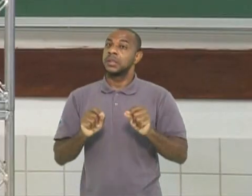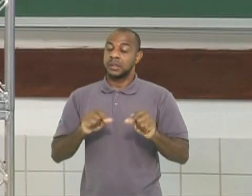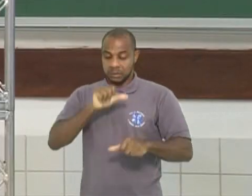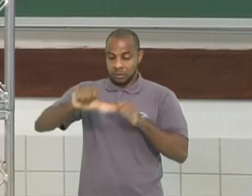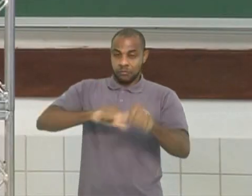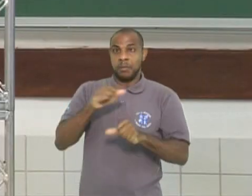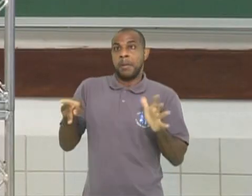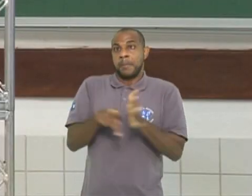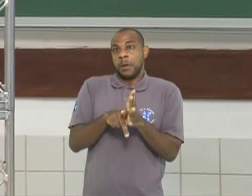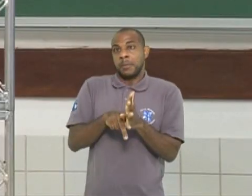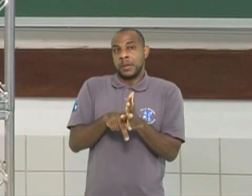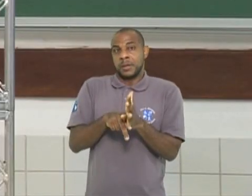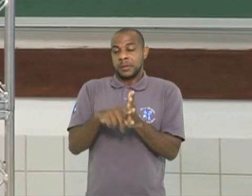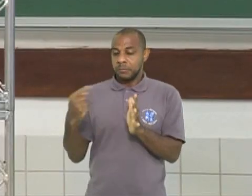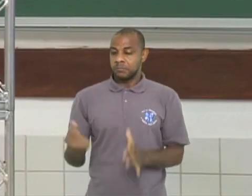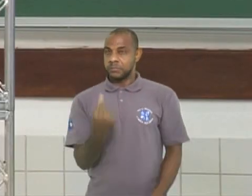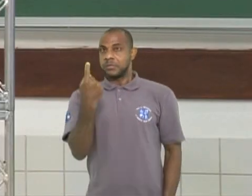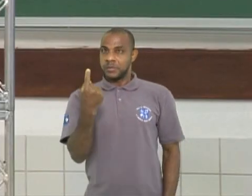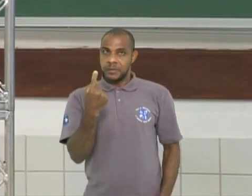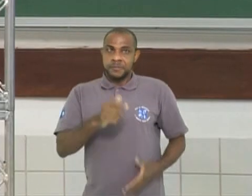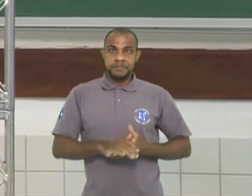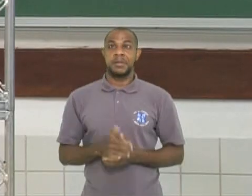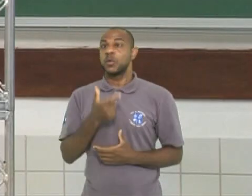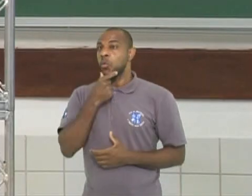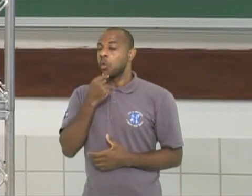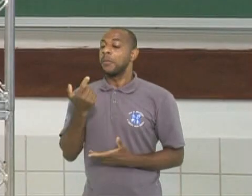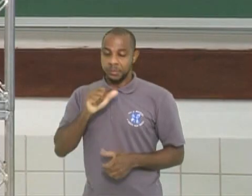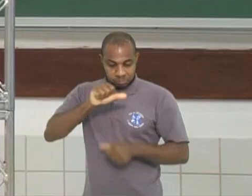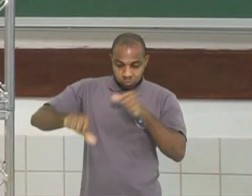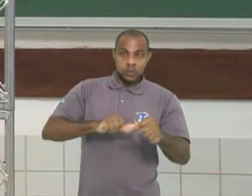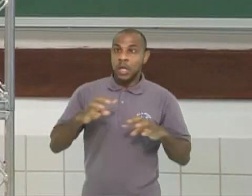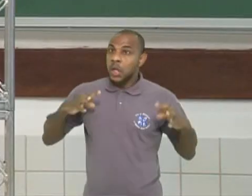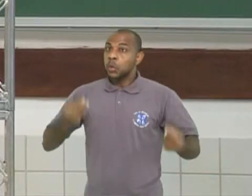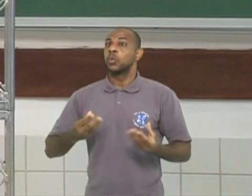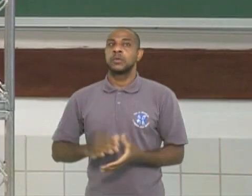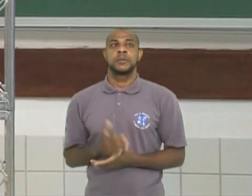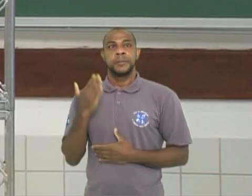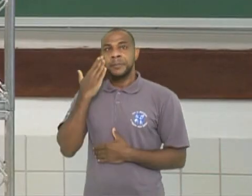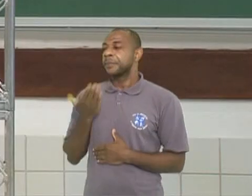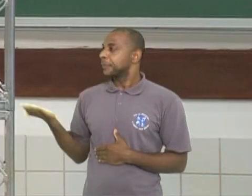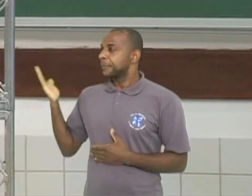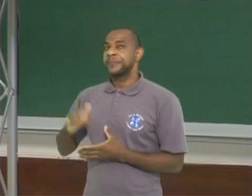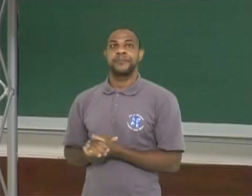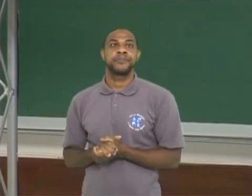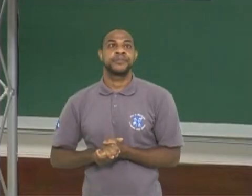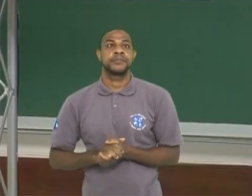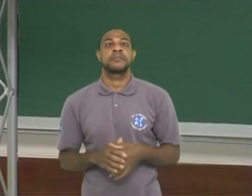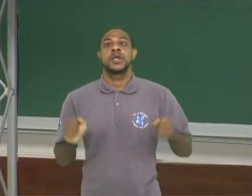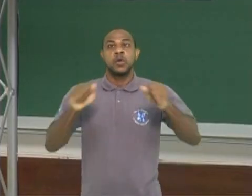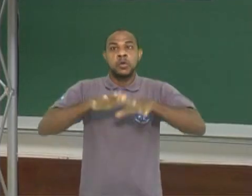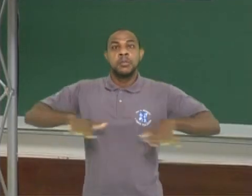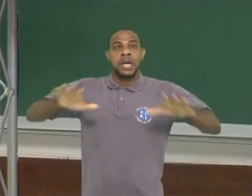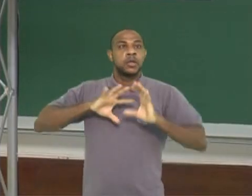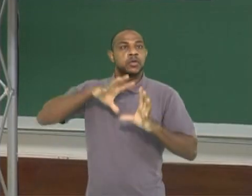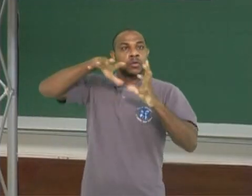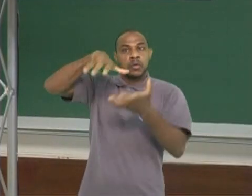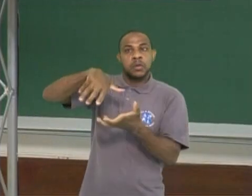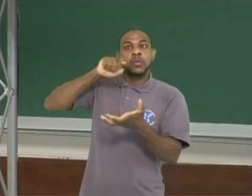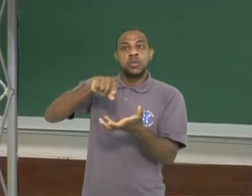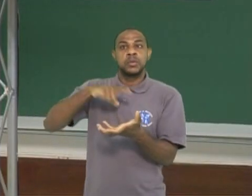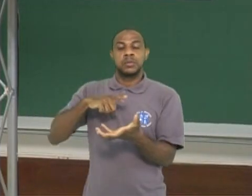mesma, mas ele é o grande agente transformador. Então vamos lá, O espaço geográfico,